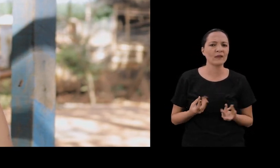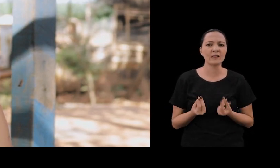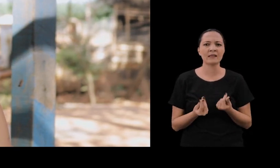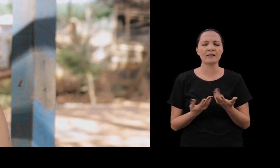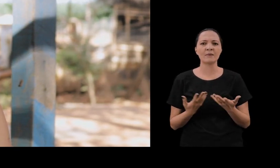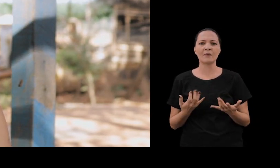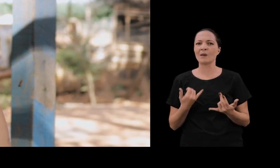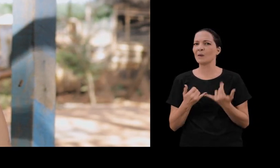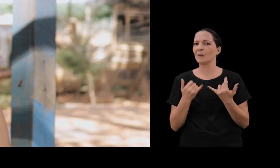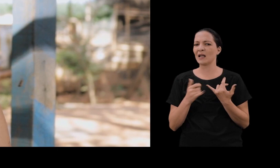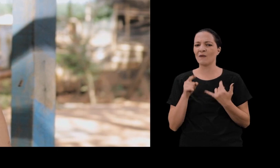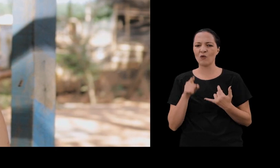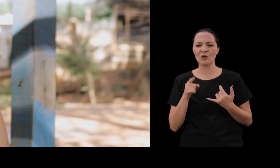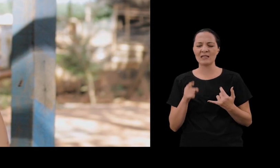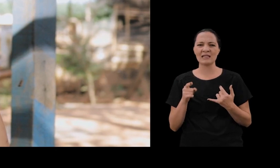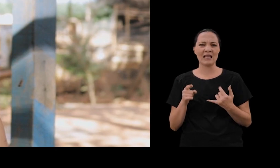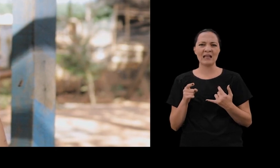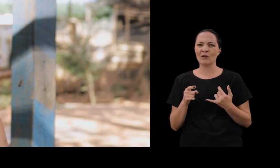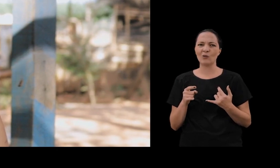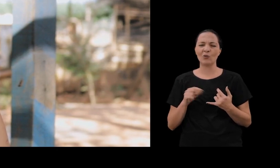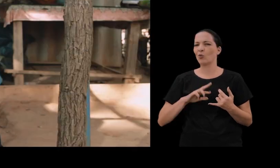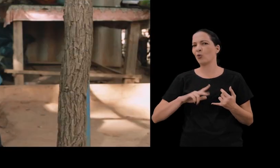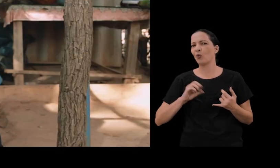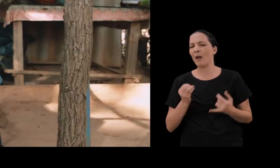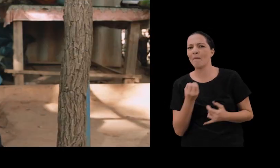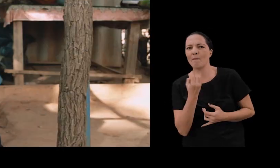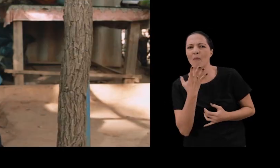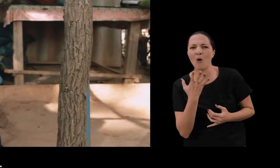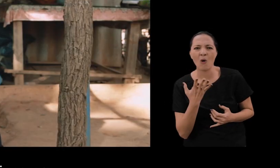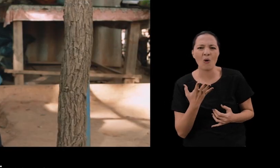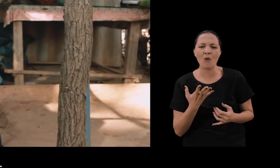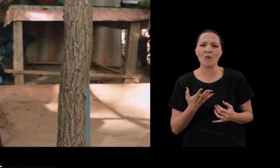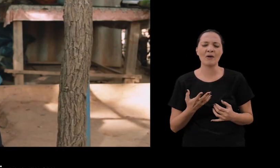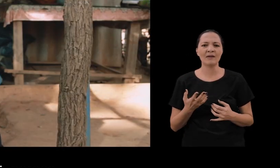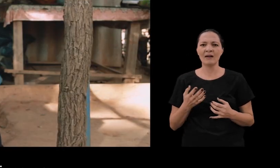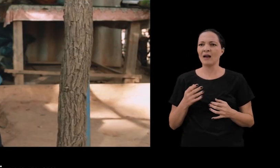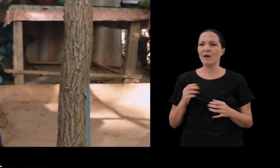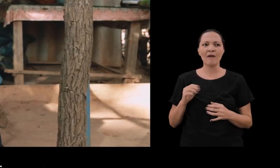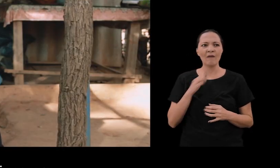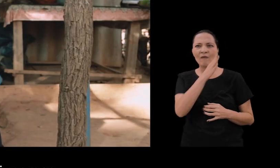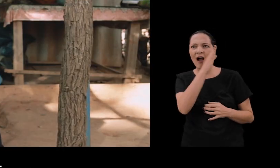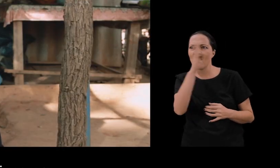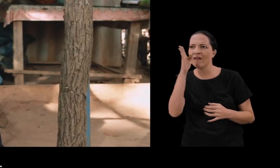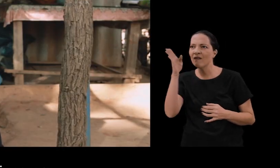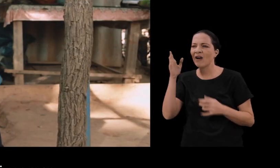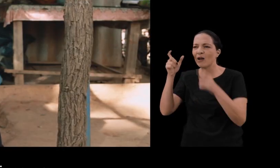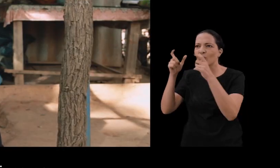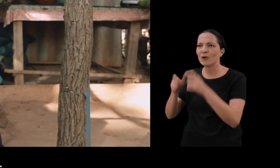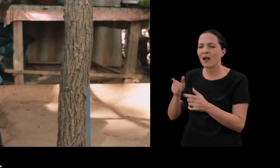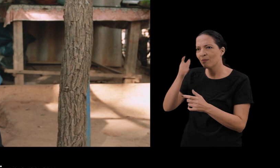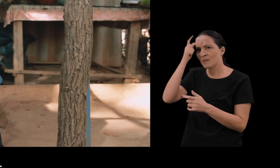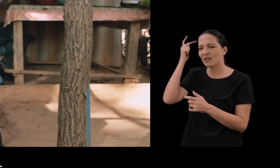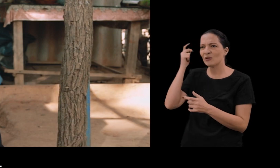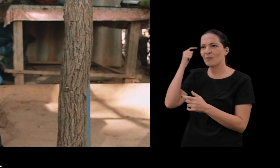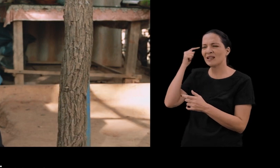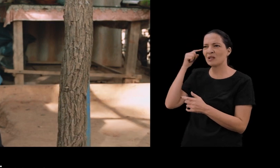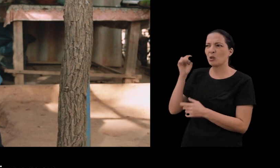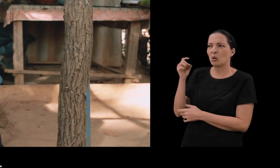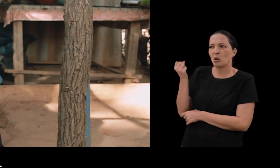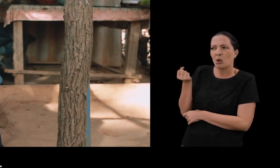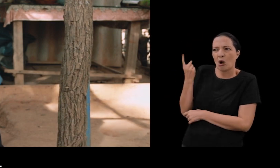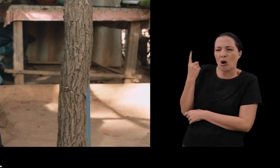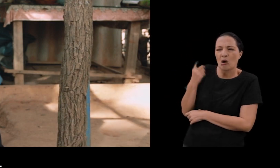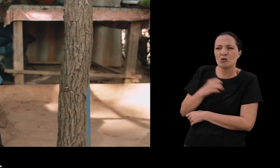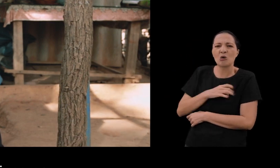de parece que você não merece nada. Todo lugar que você vai, parece que você é muito